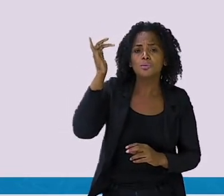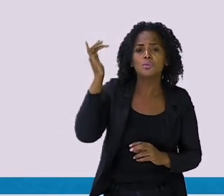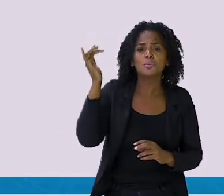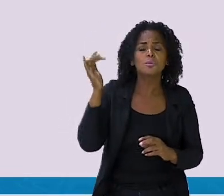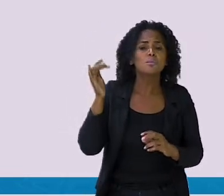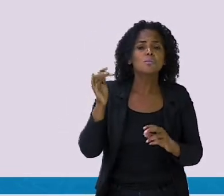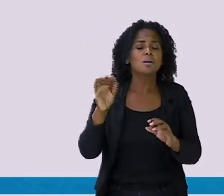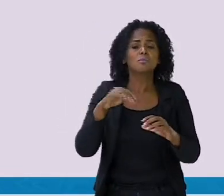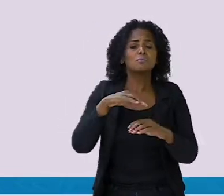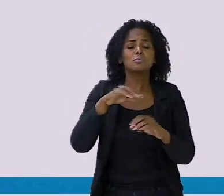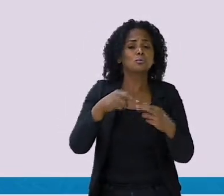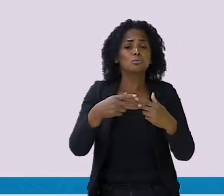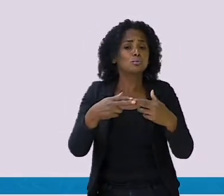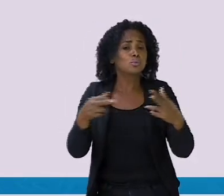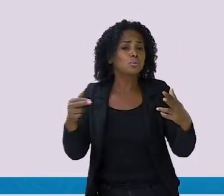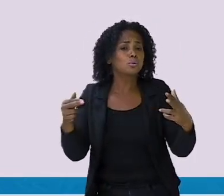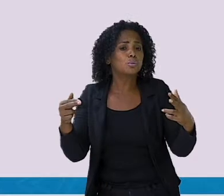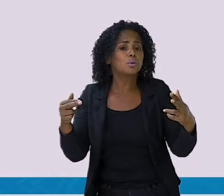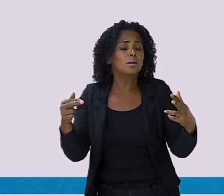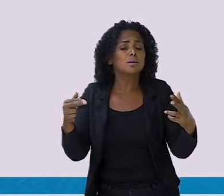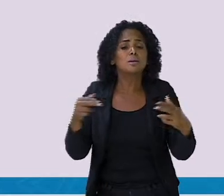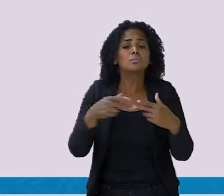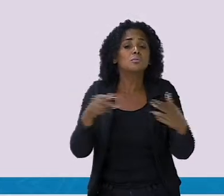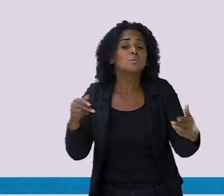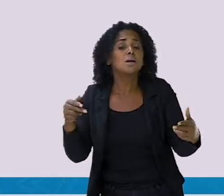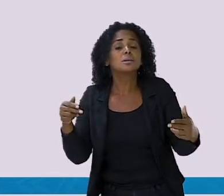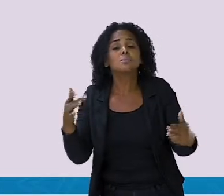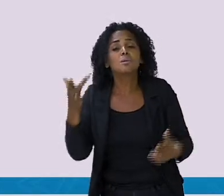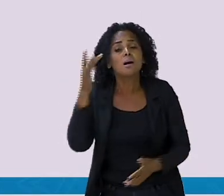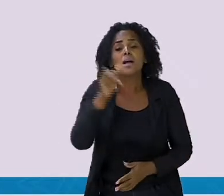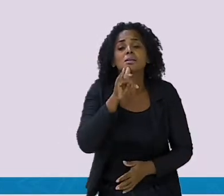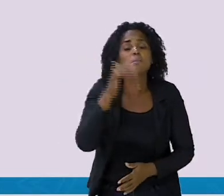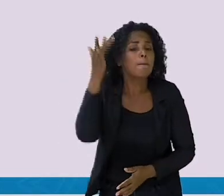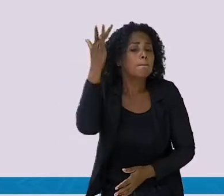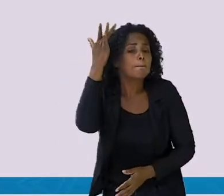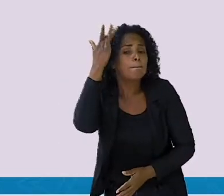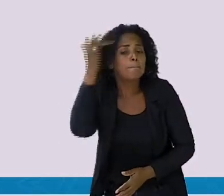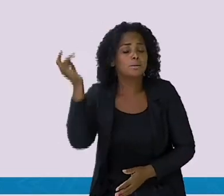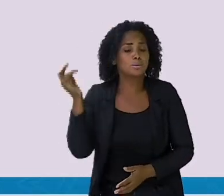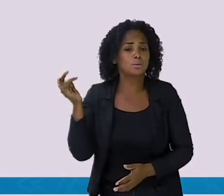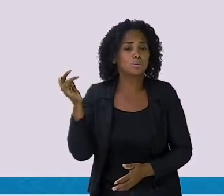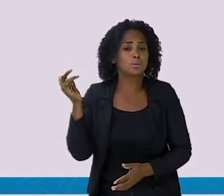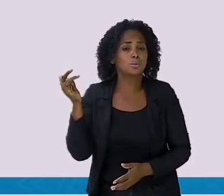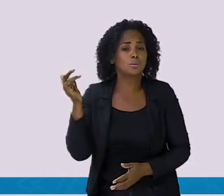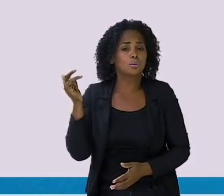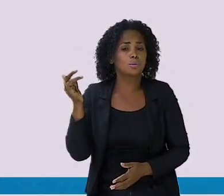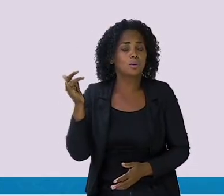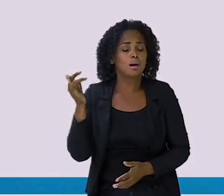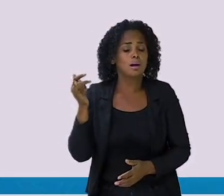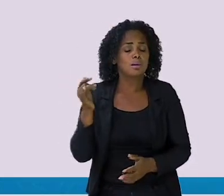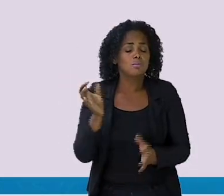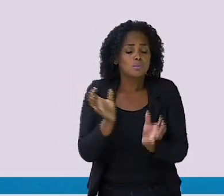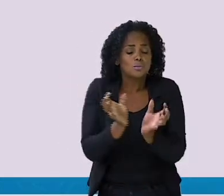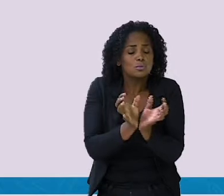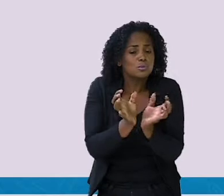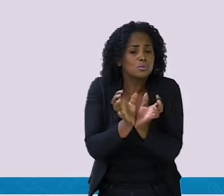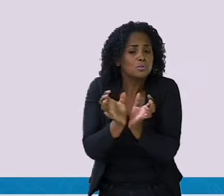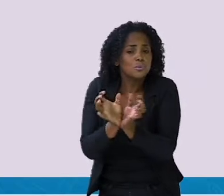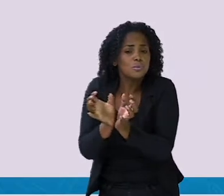Substantivo comum. Comum, o próprio nome já diz. Substantivo comum